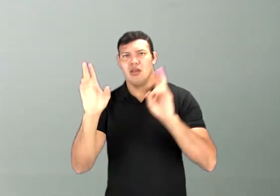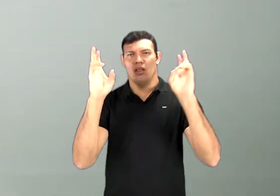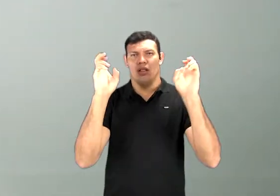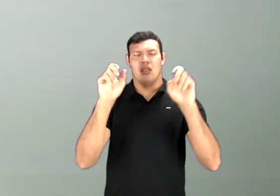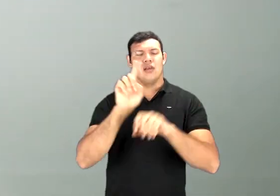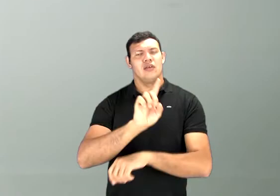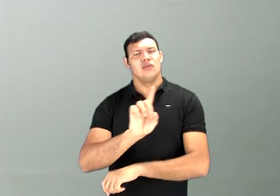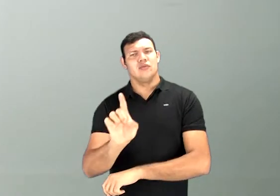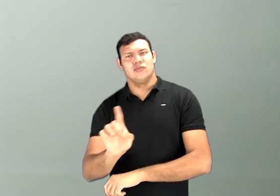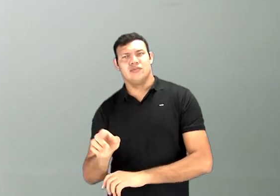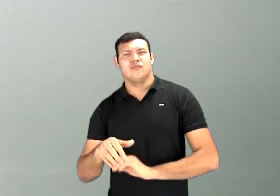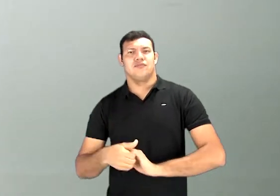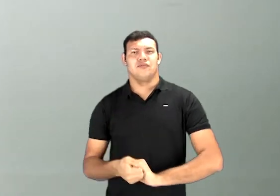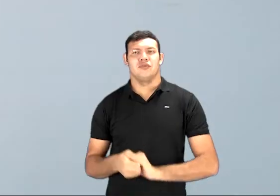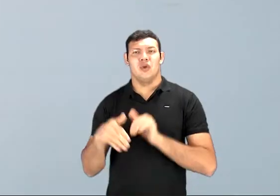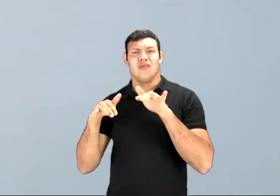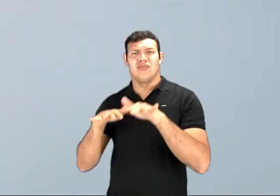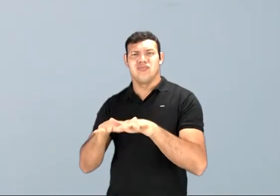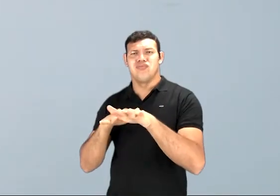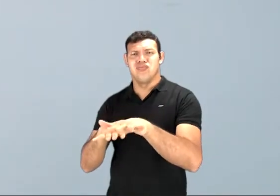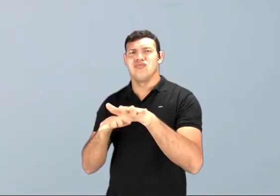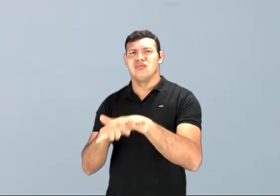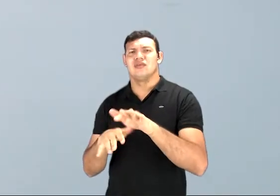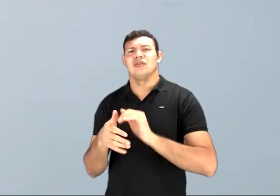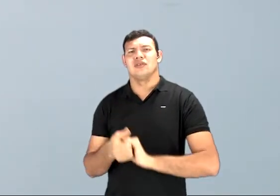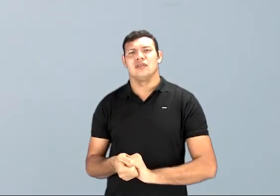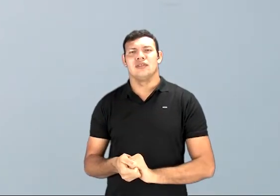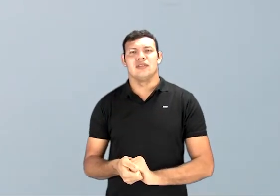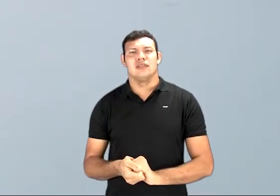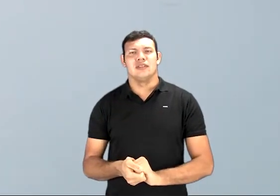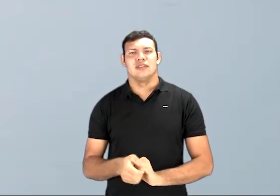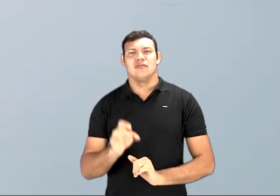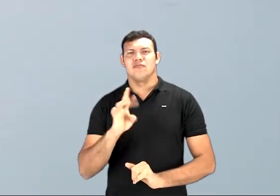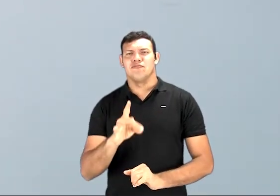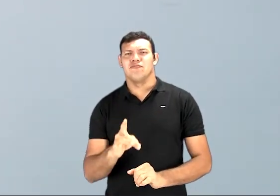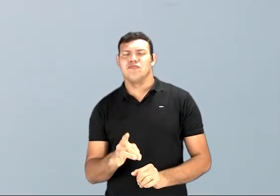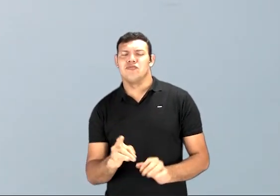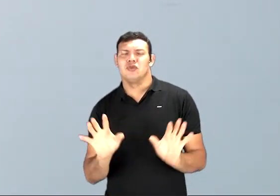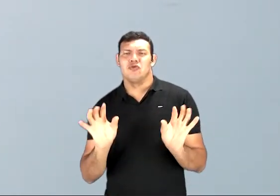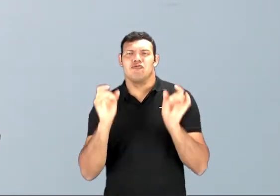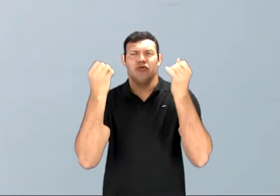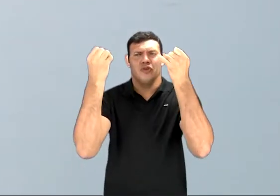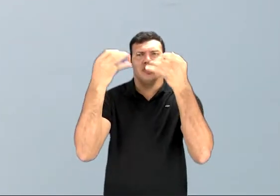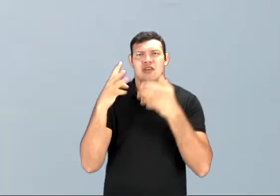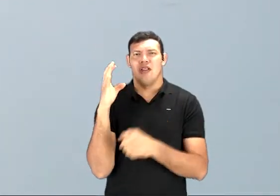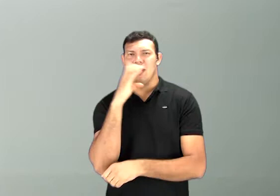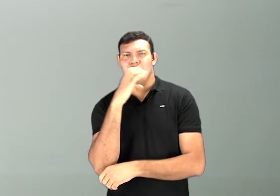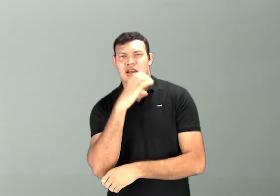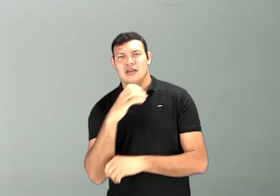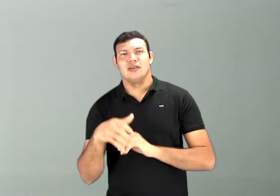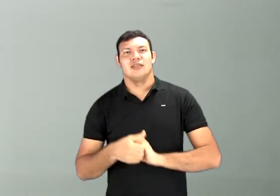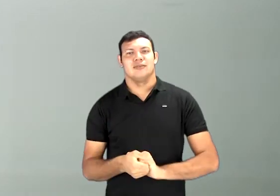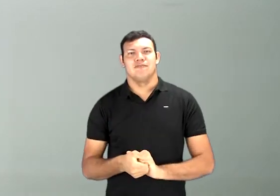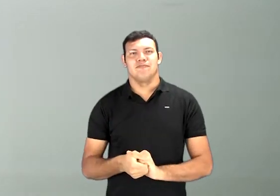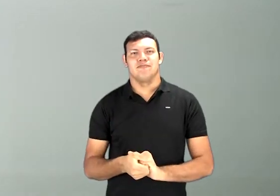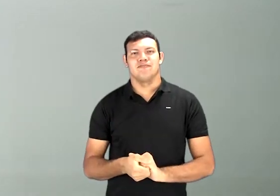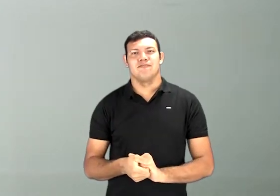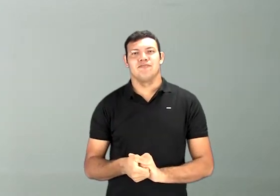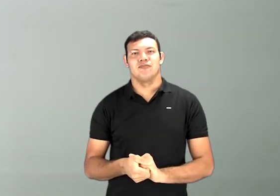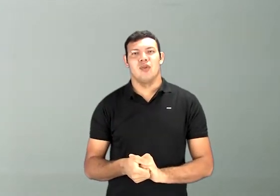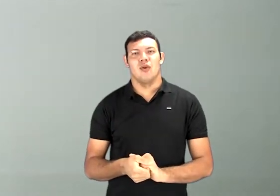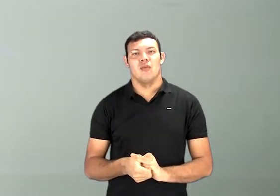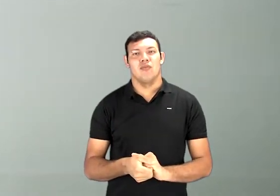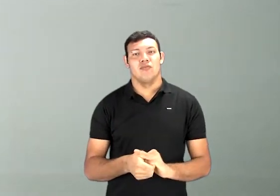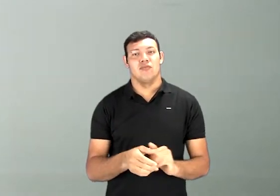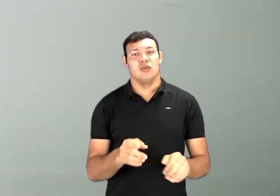aprofundadamente. Nós vamos falar desses movimentos e trazer uma imagem para vocês entenderem o que representou esse momento na